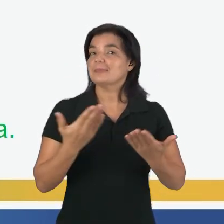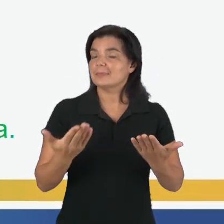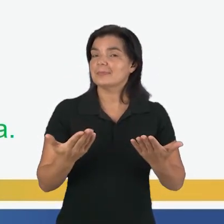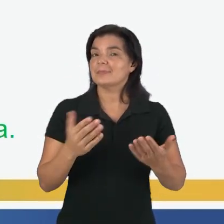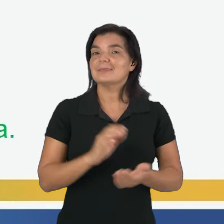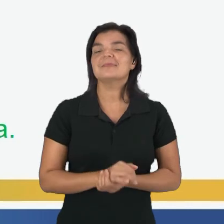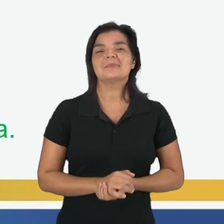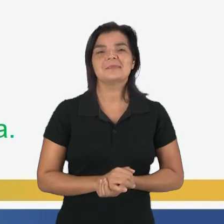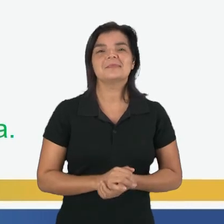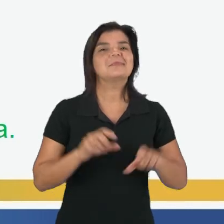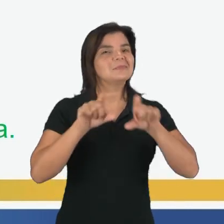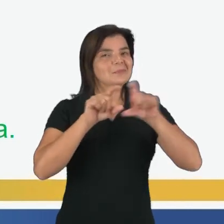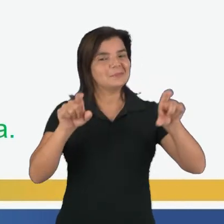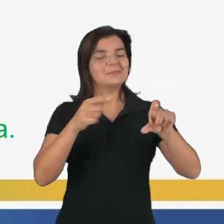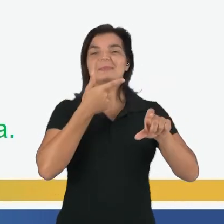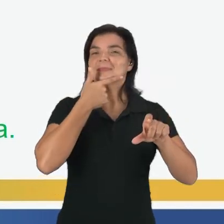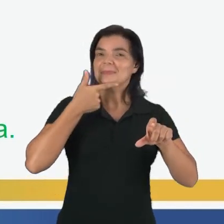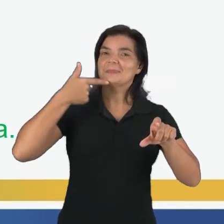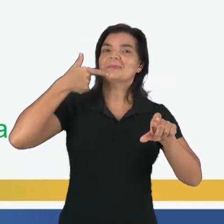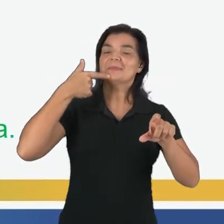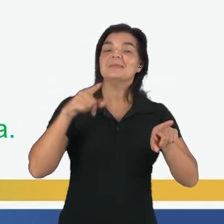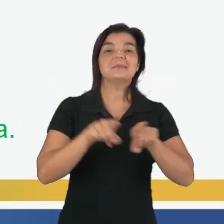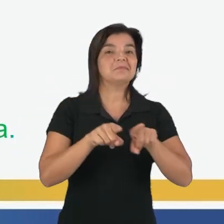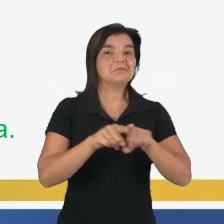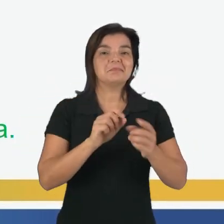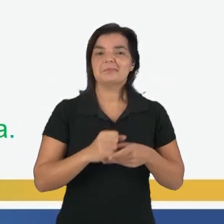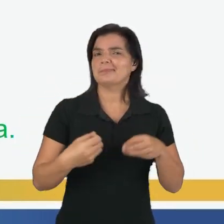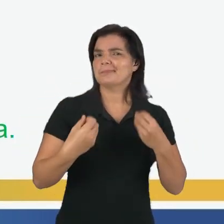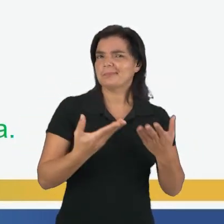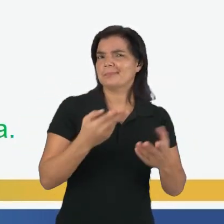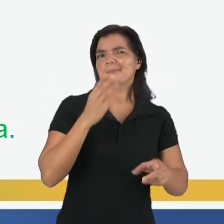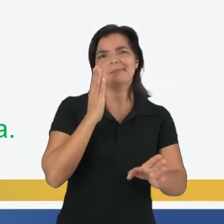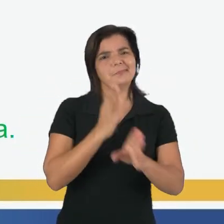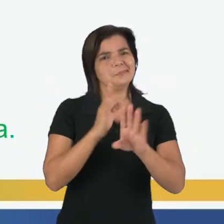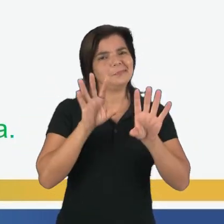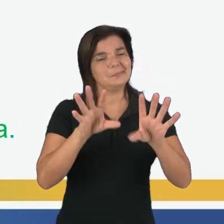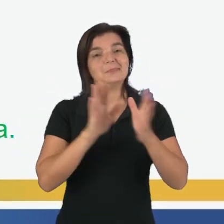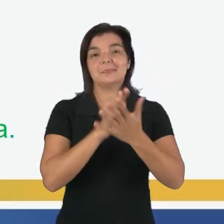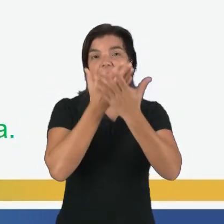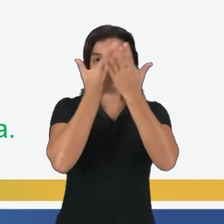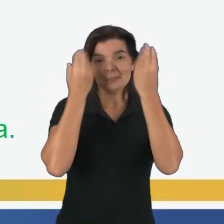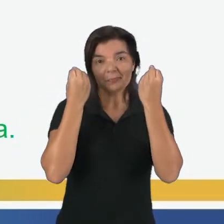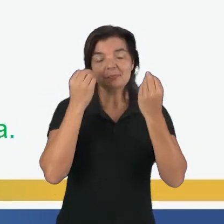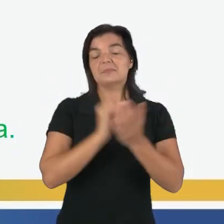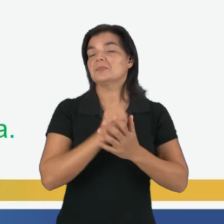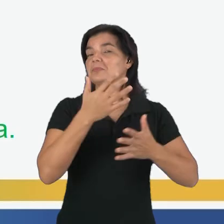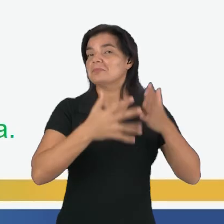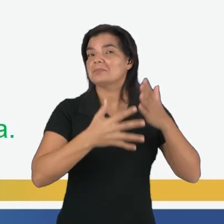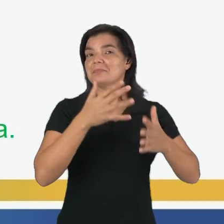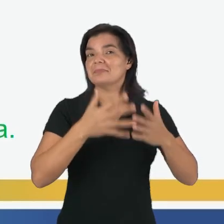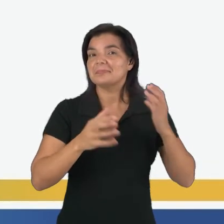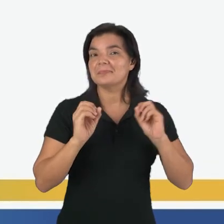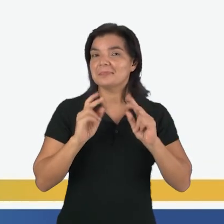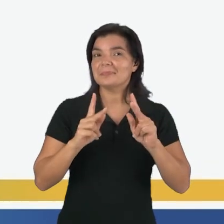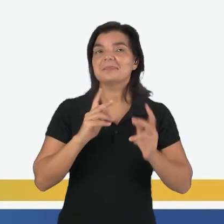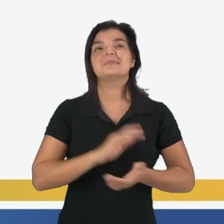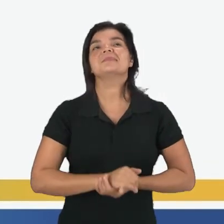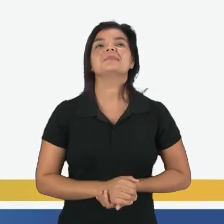é a graça dessa tirinha, né? E ele disse que não fazia entrega por isso. Ele acabou esquecendo ou se confundindo.